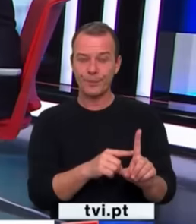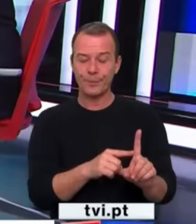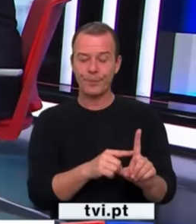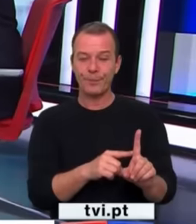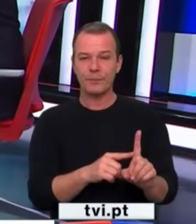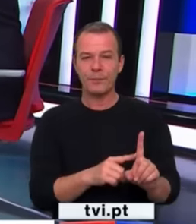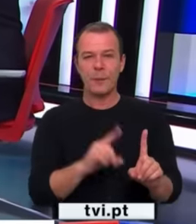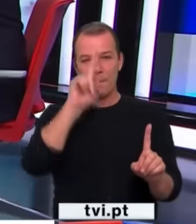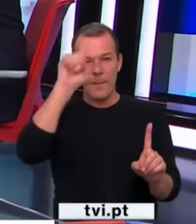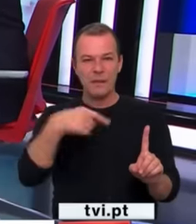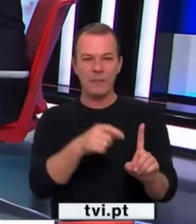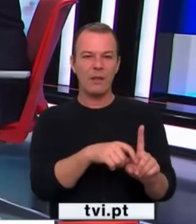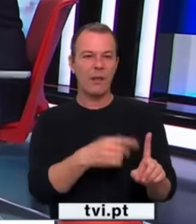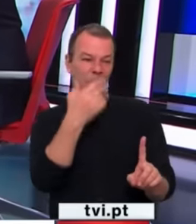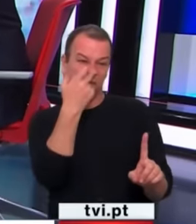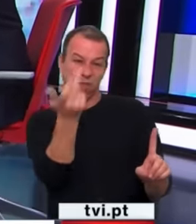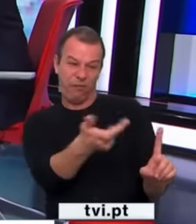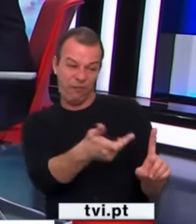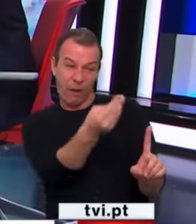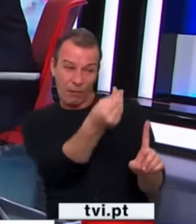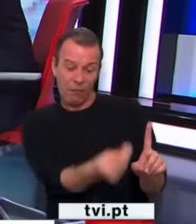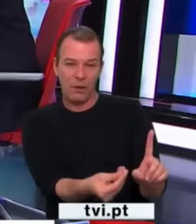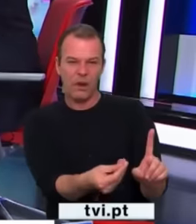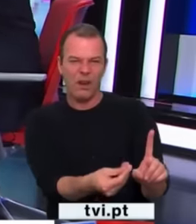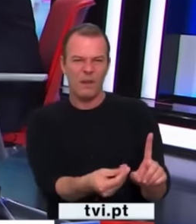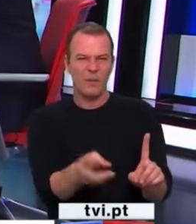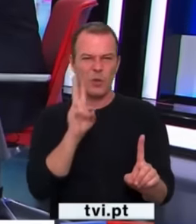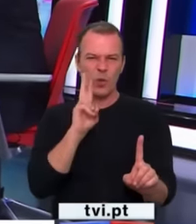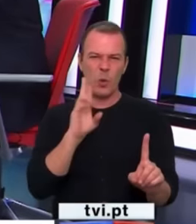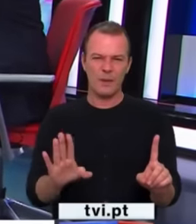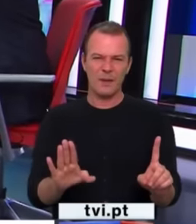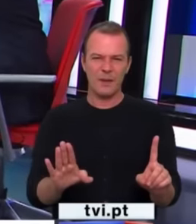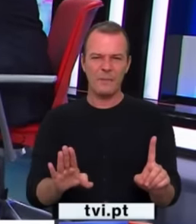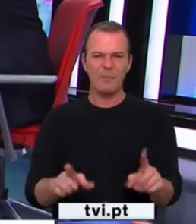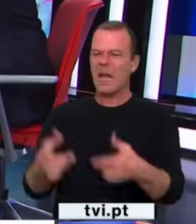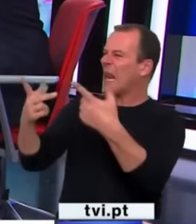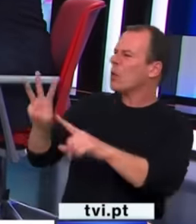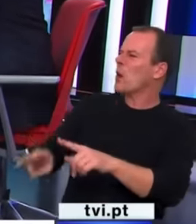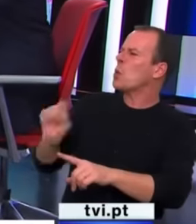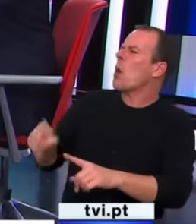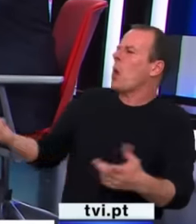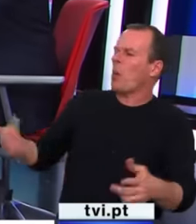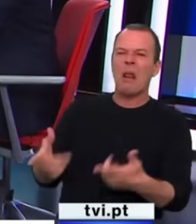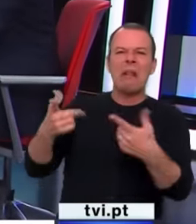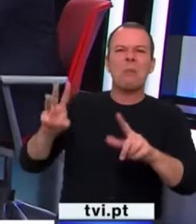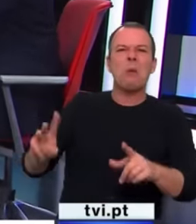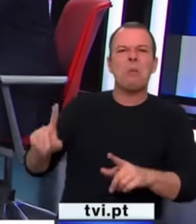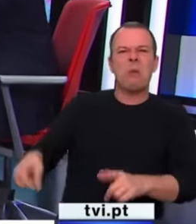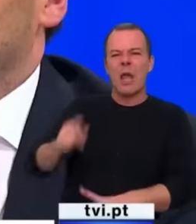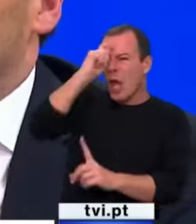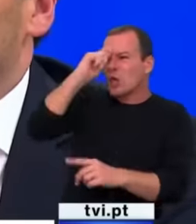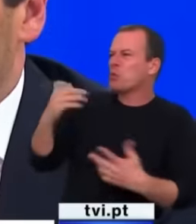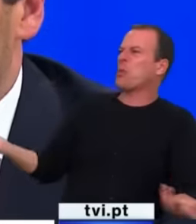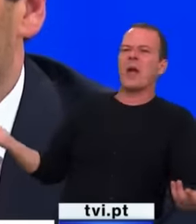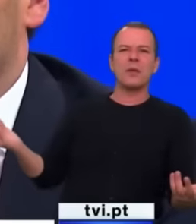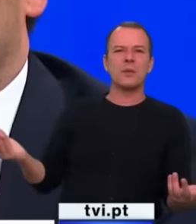sabíamos que ia ser frouxo na luta contra a corrupção. Mas sabemos não, também, não sou frouxo, mas também desculpa, sabemos que na habitação mas que linguagem não é nenhuma essa? Que linguagem é essa? Eu tenho respeito e eu gostava